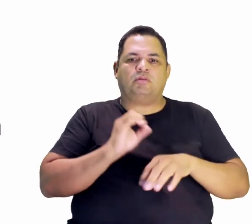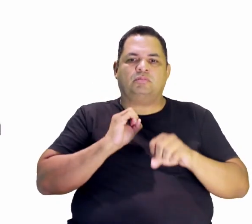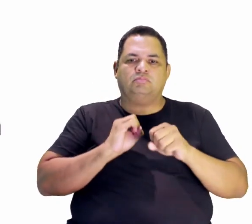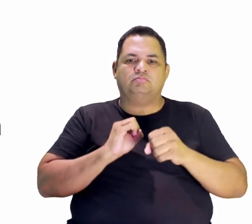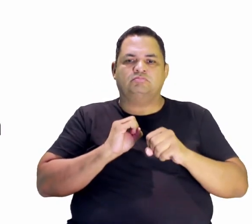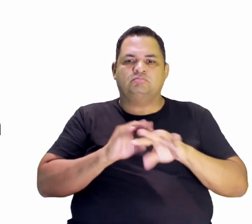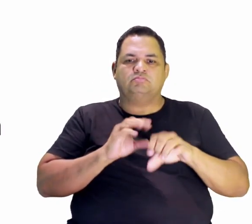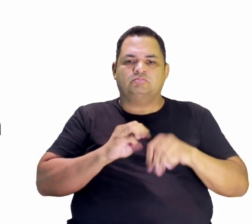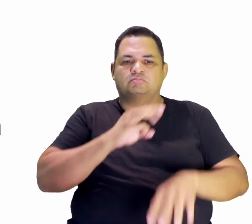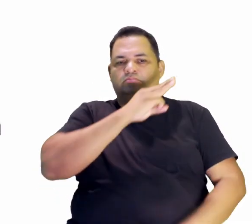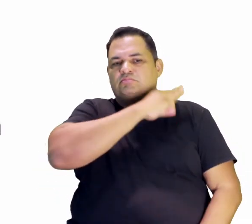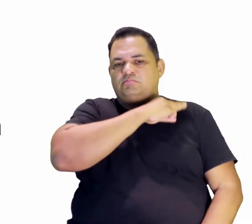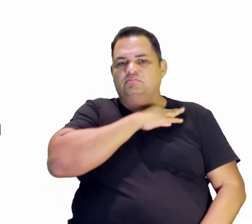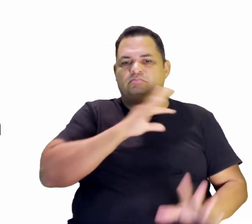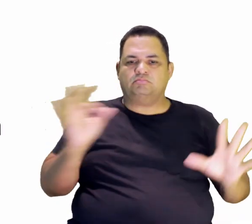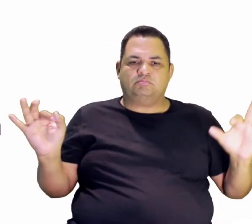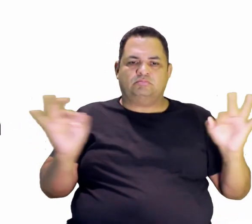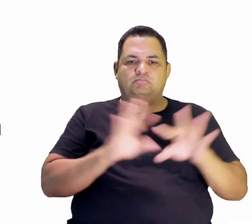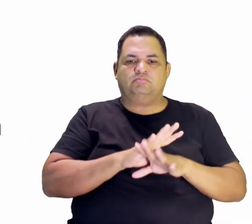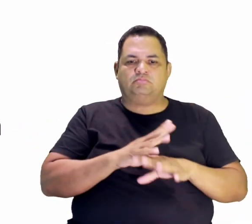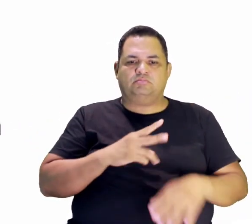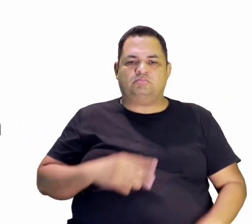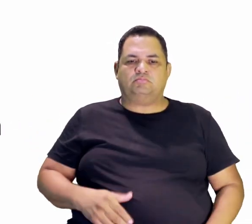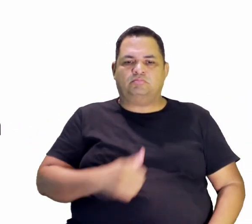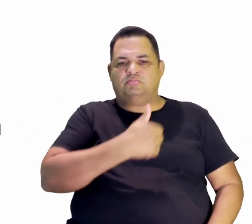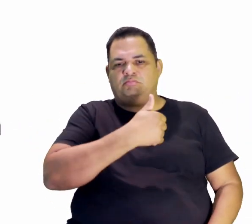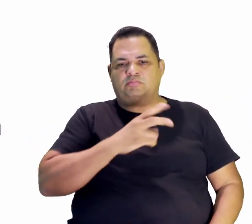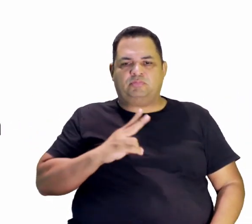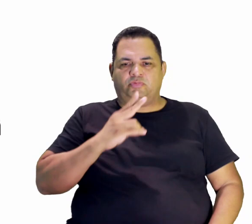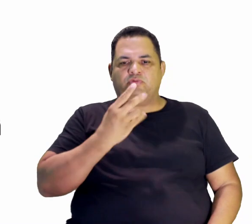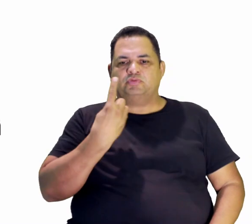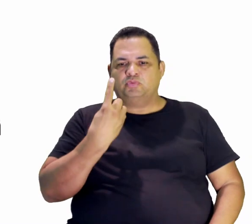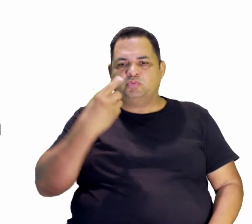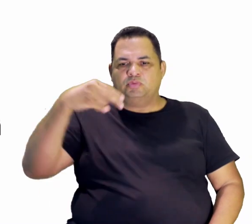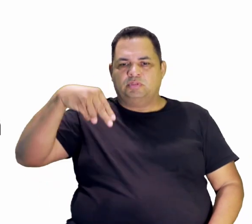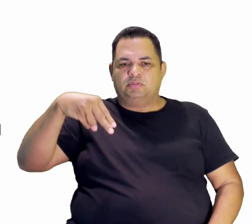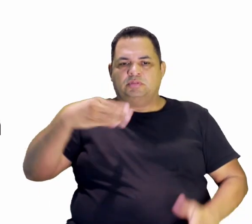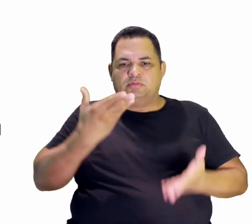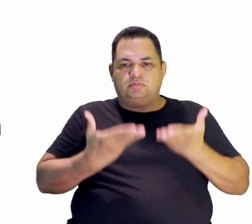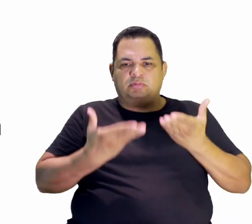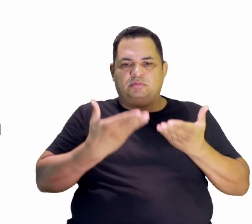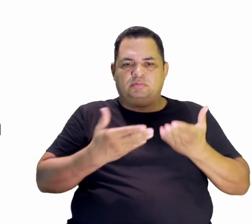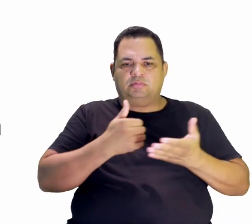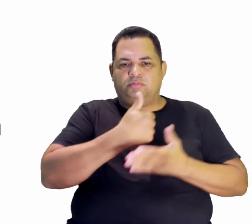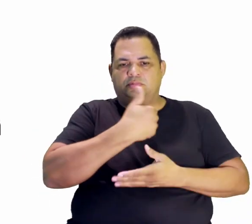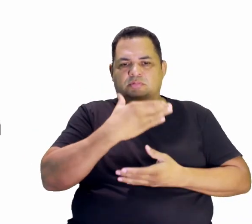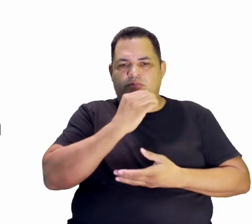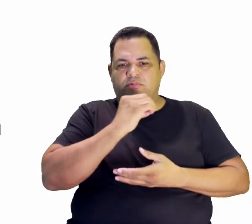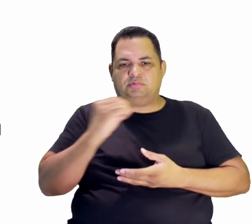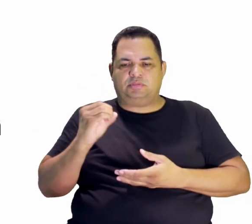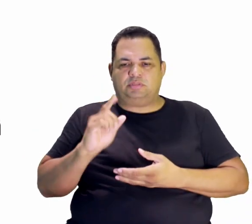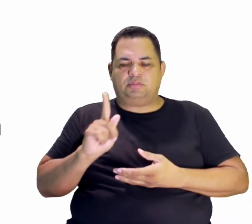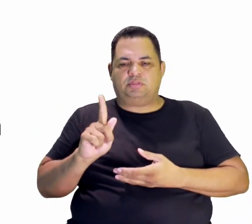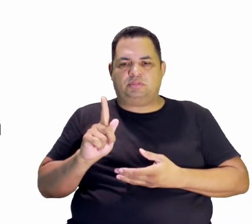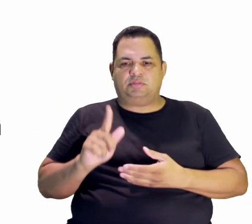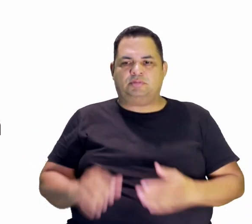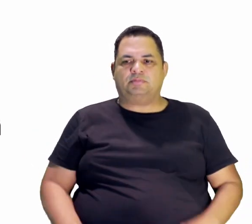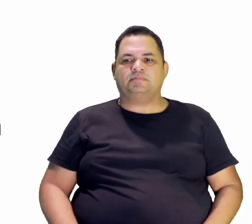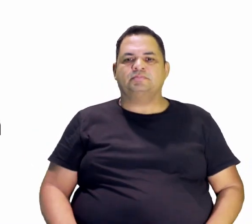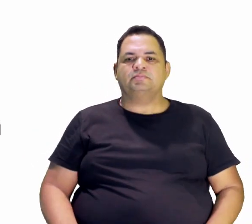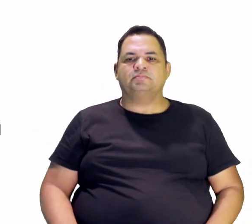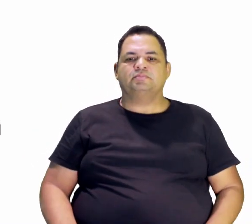tá? Portanto, a força de 1 newton equivale aproximadamente ao peso de um pacote de 100 gramas, aproximadamente, que seria 10,